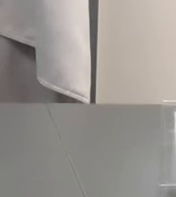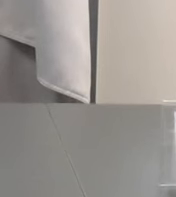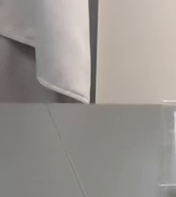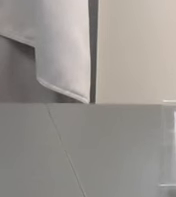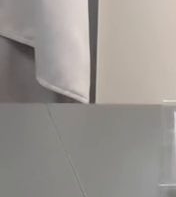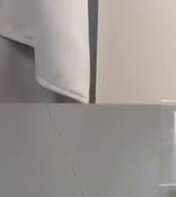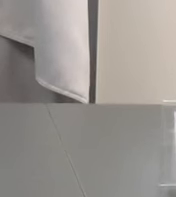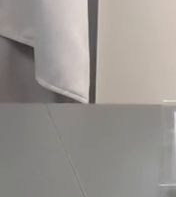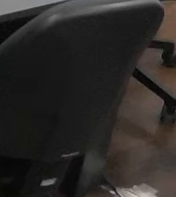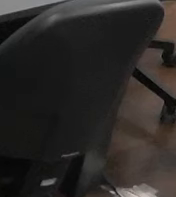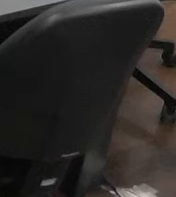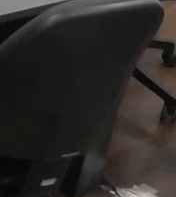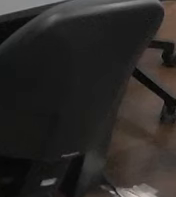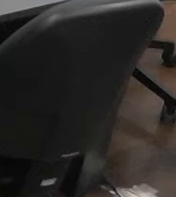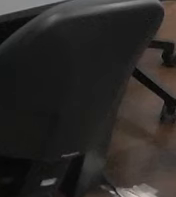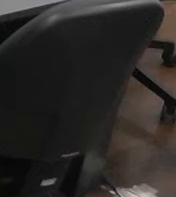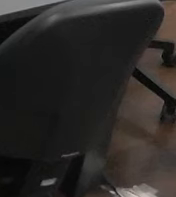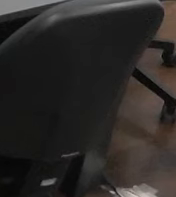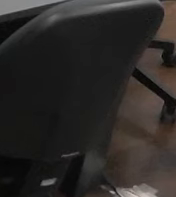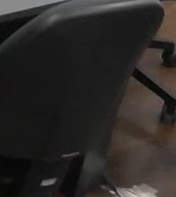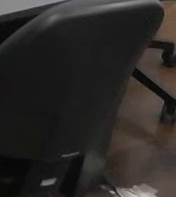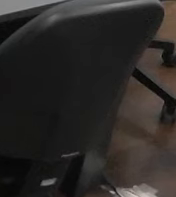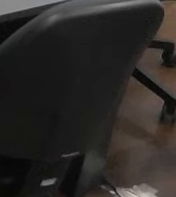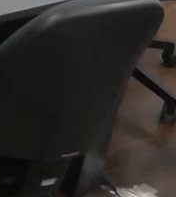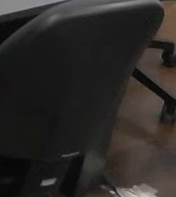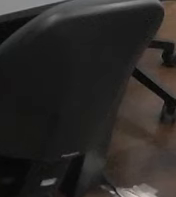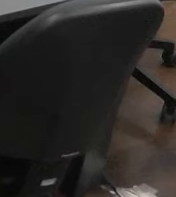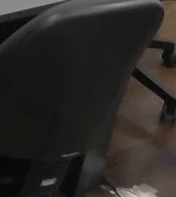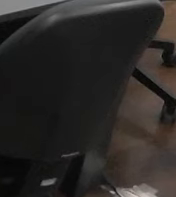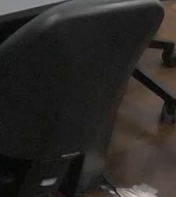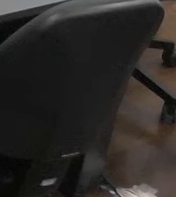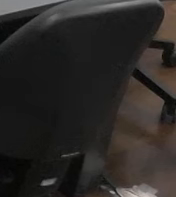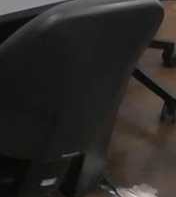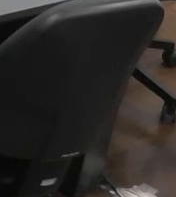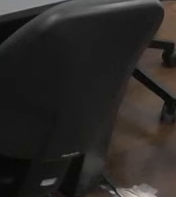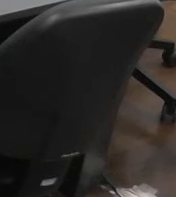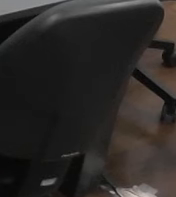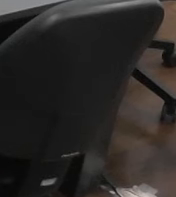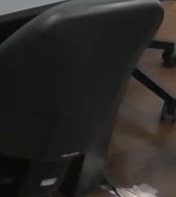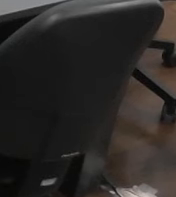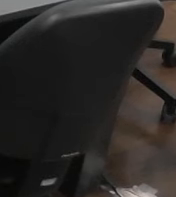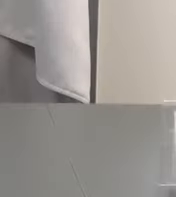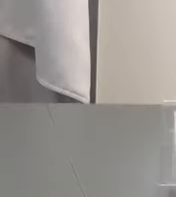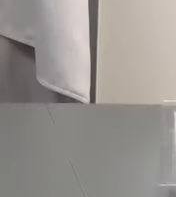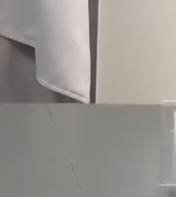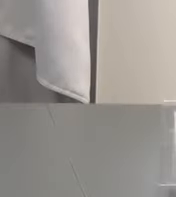Também. Vou aguardar aqui. Aqui, ó. Já tem?